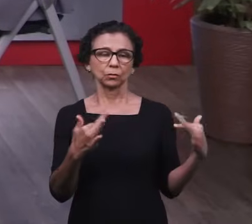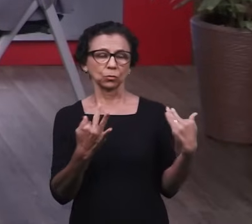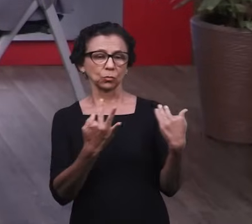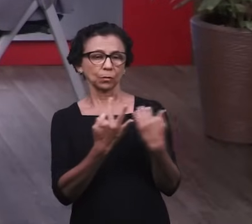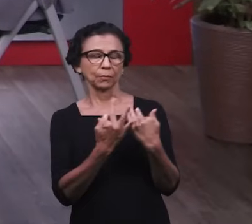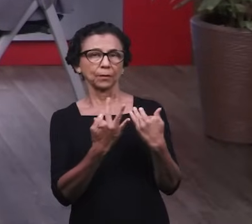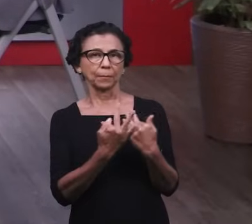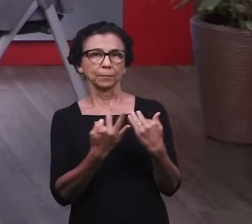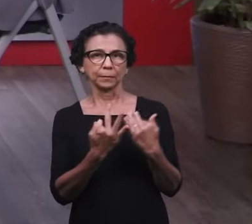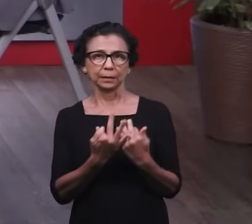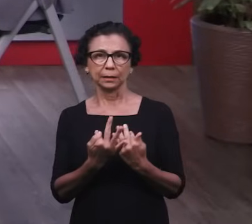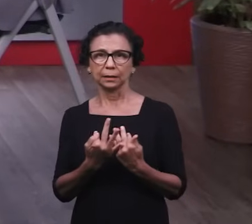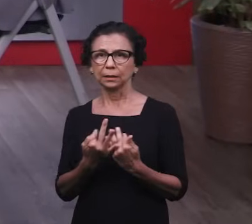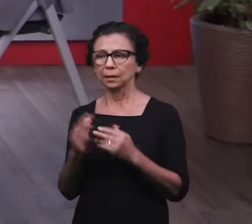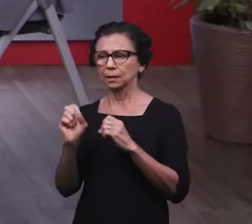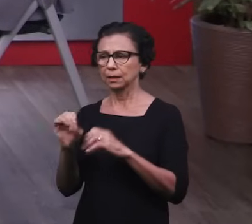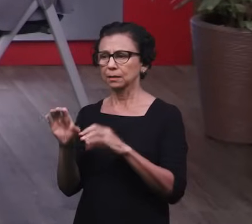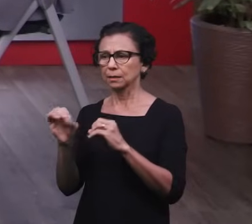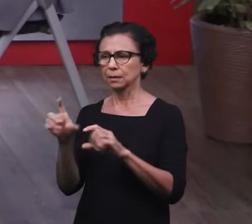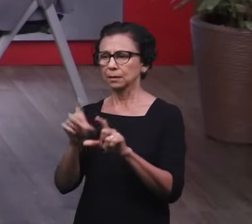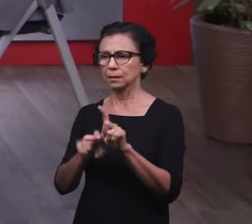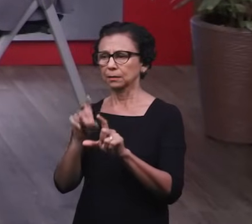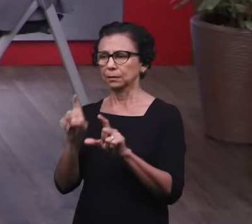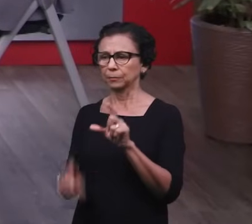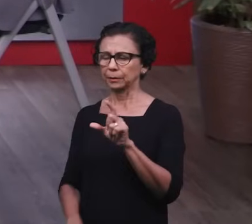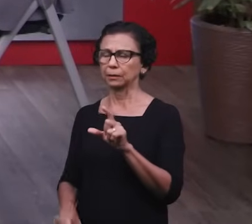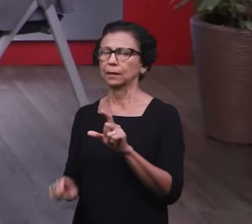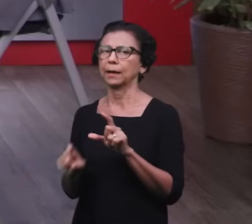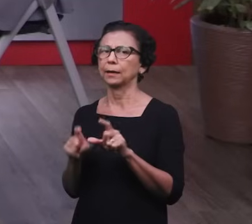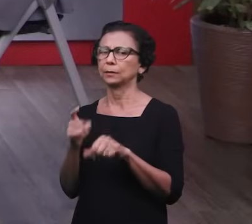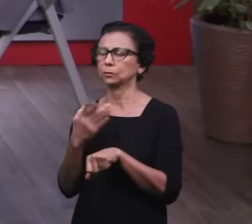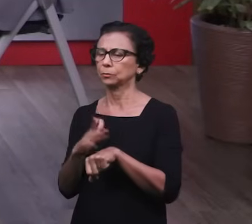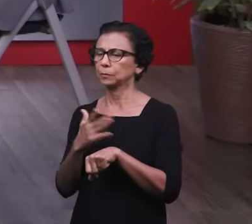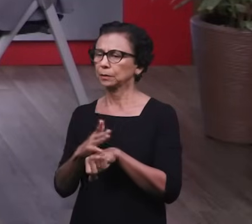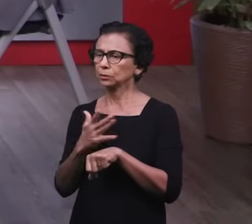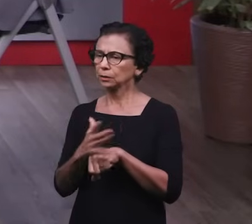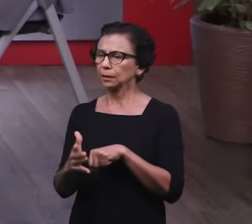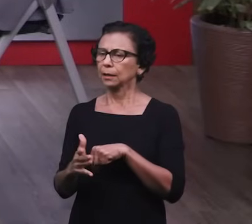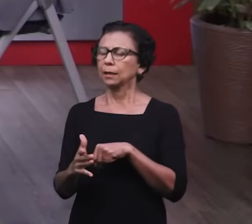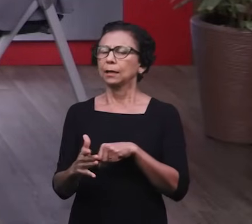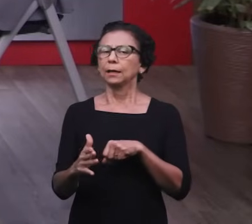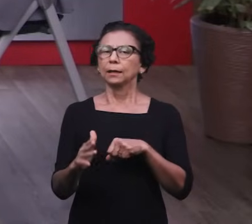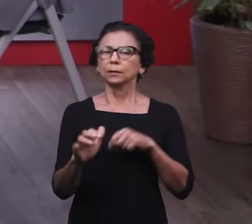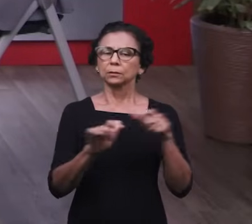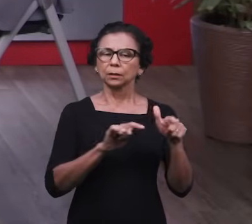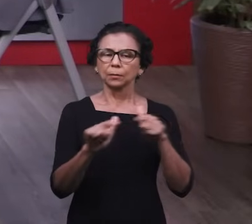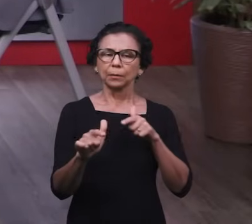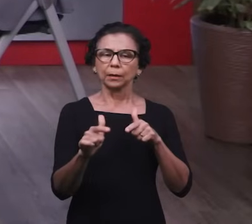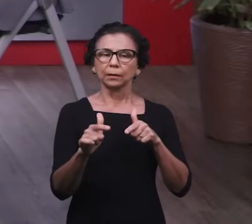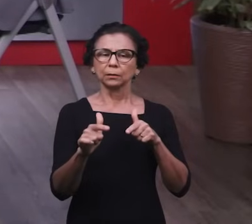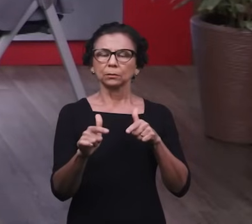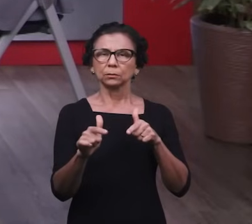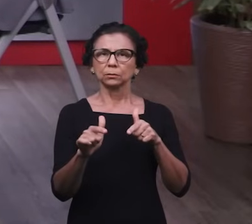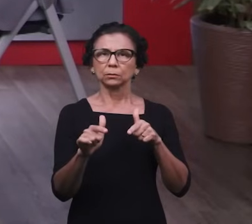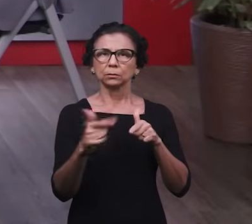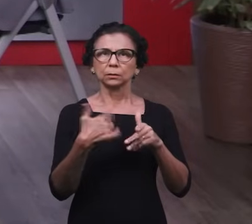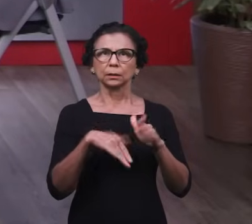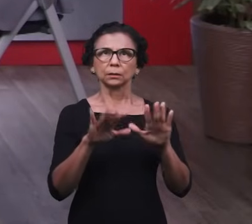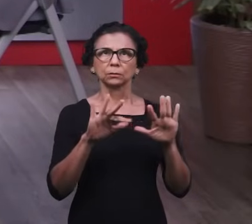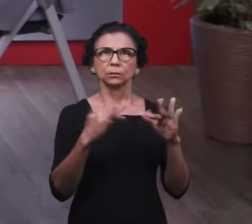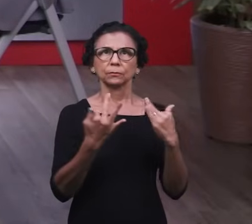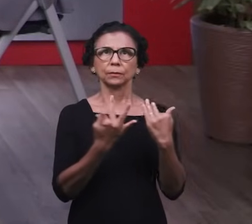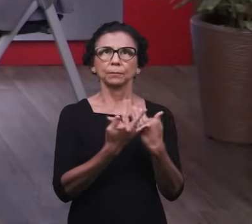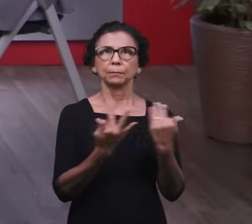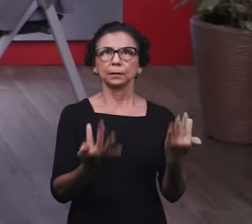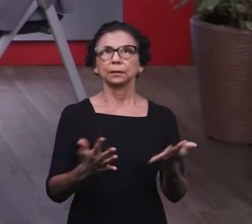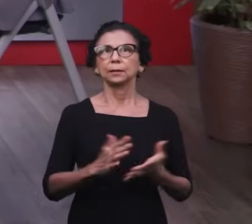de ter que se vestir sozinho, Uhum. e de ter que participar das atividades domésticas, o quanto que ele tá aprendendo, e agora eu já